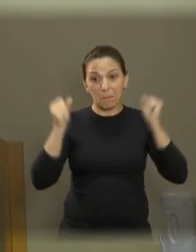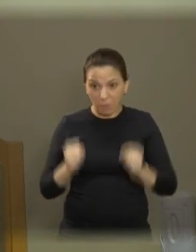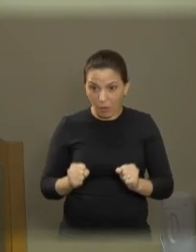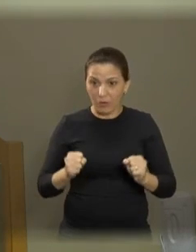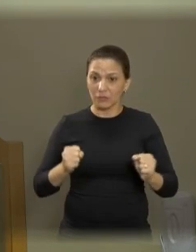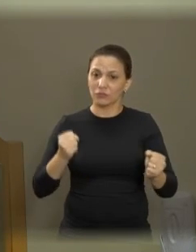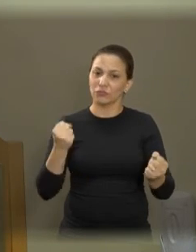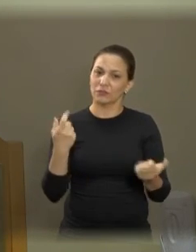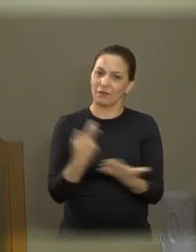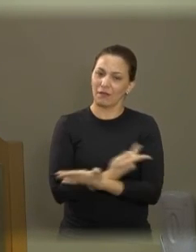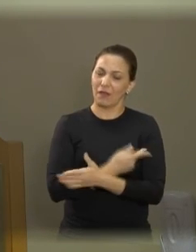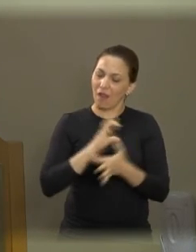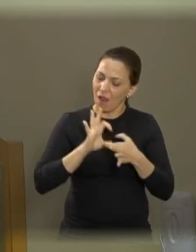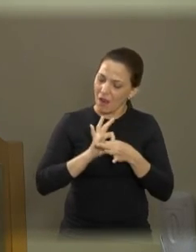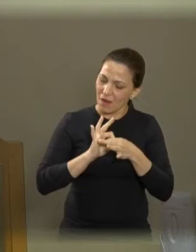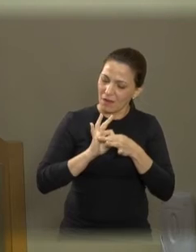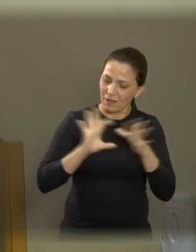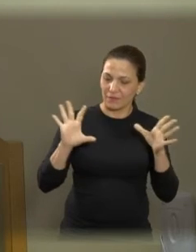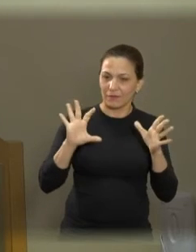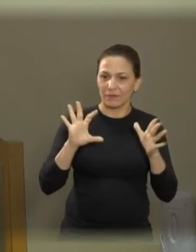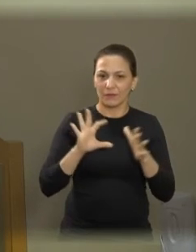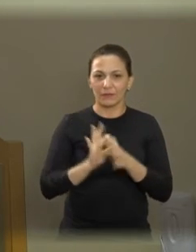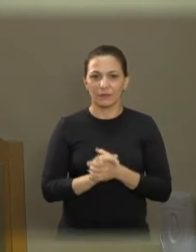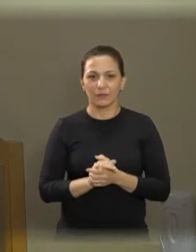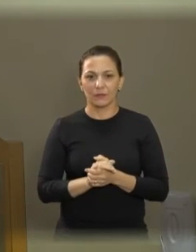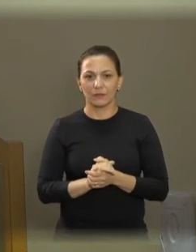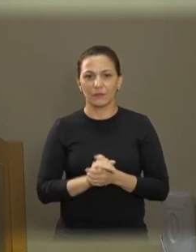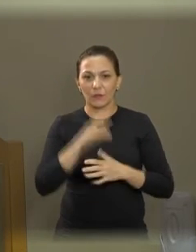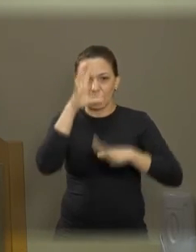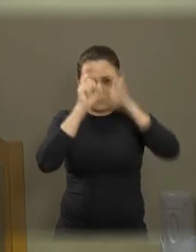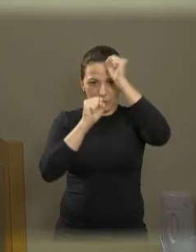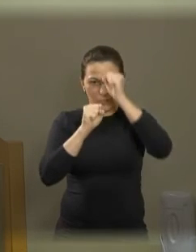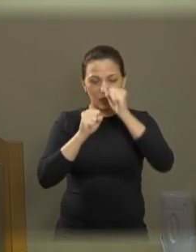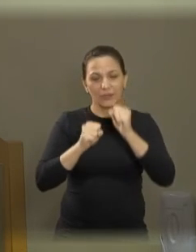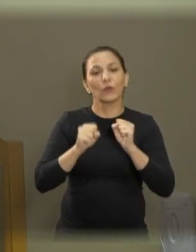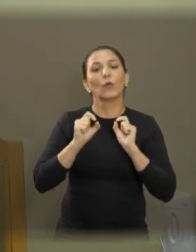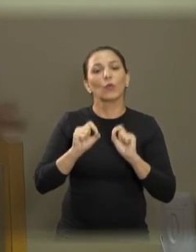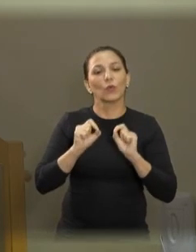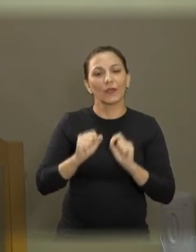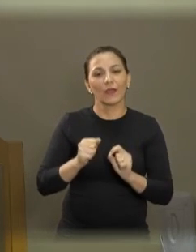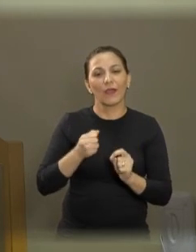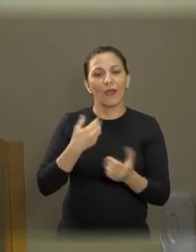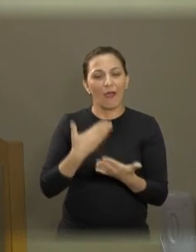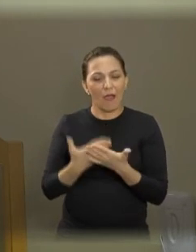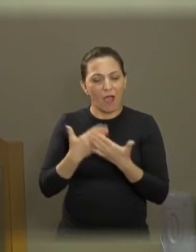Após esse período de aprendizado e de condição de aula, de ensino,